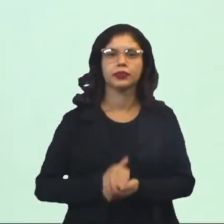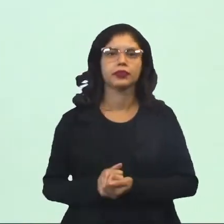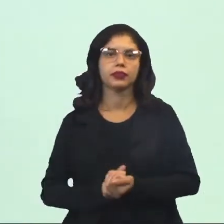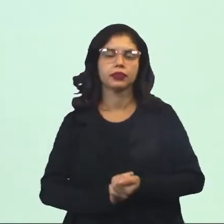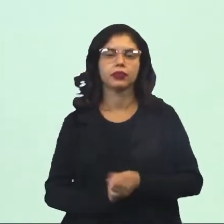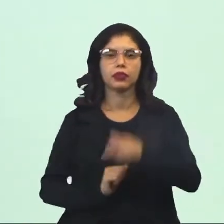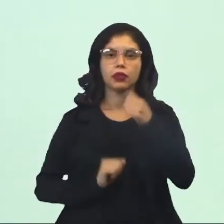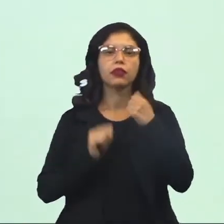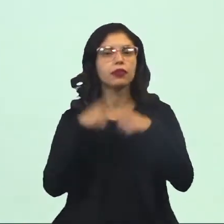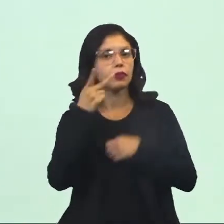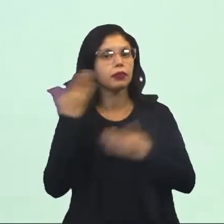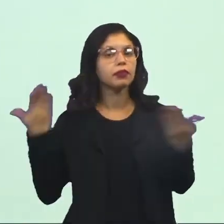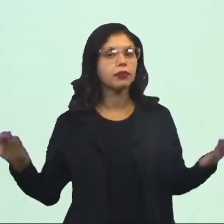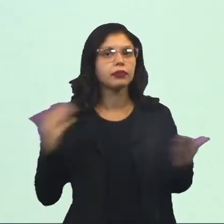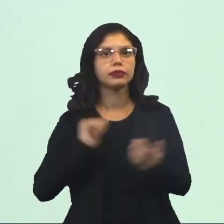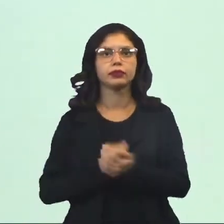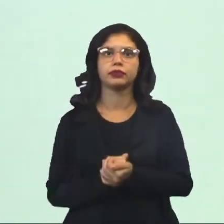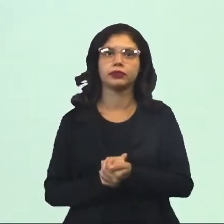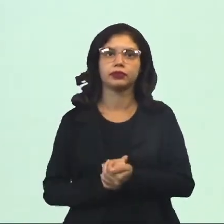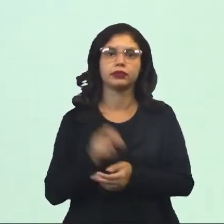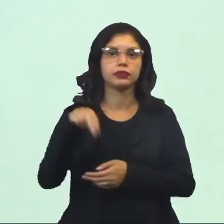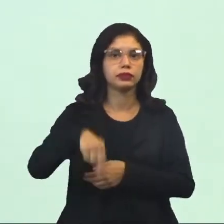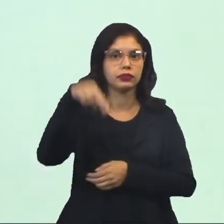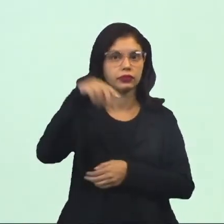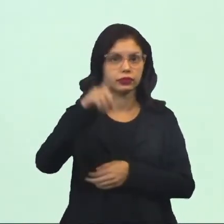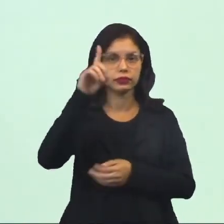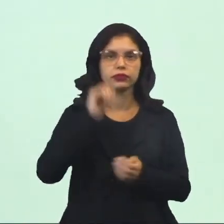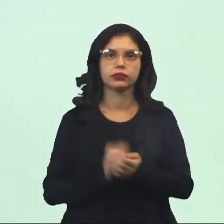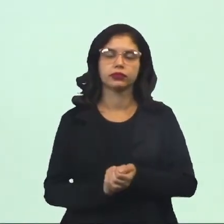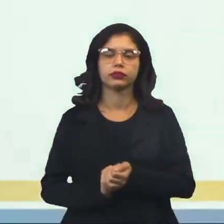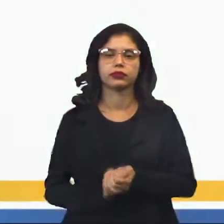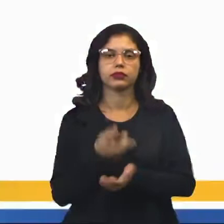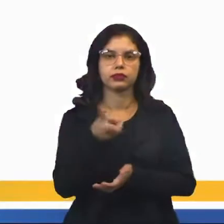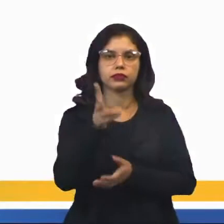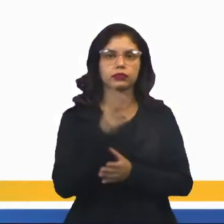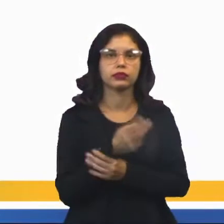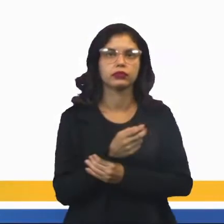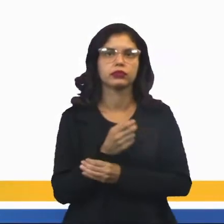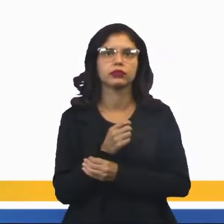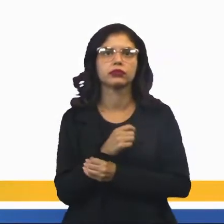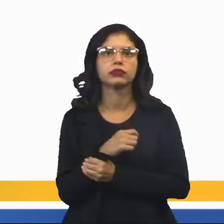estamos falando aqui então dos nordestinos. Vamos prosseguir.